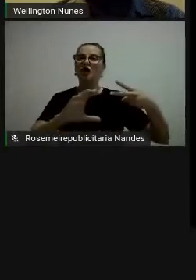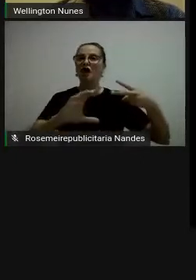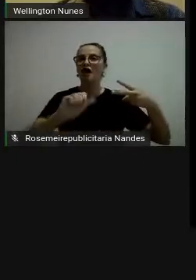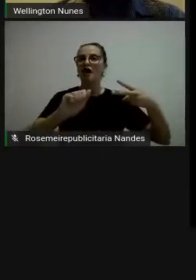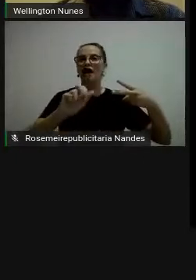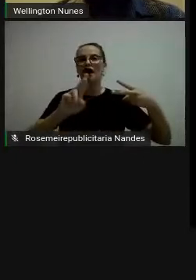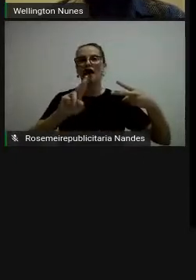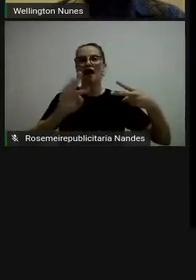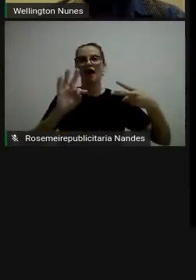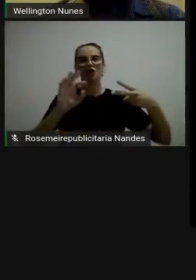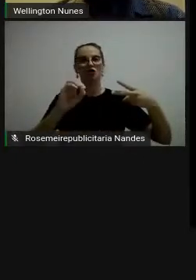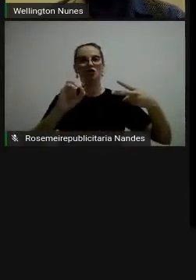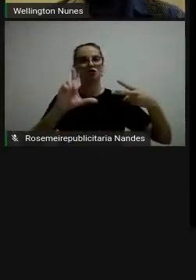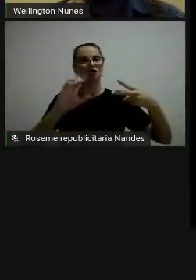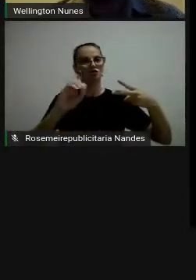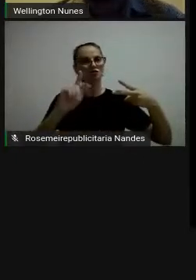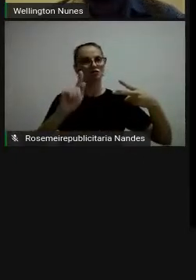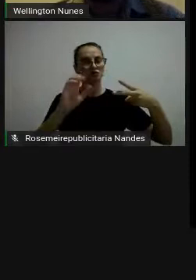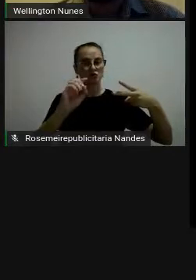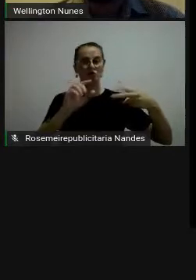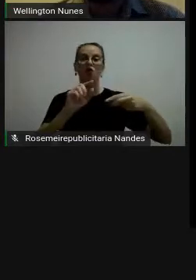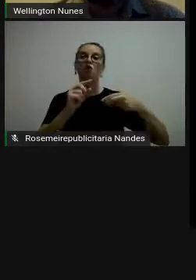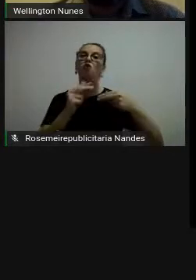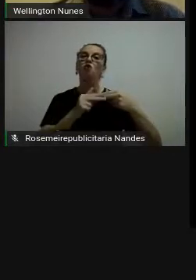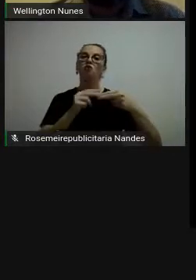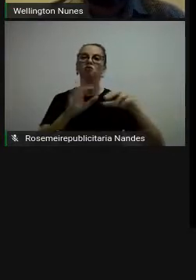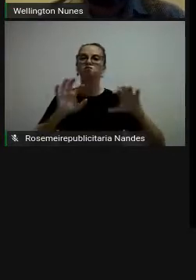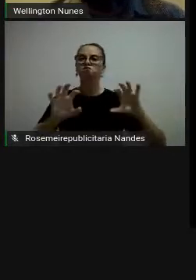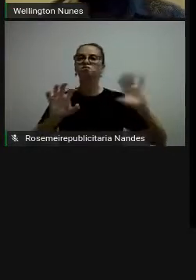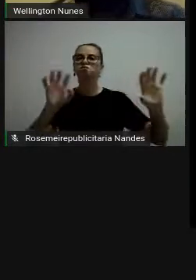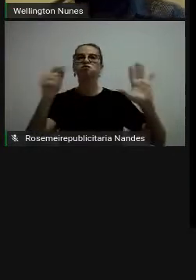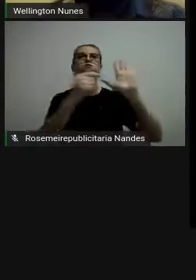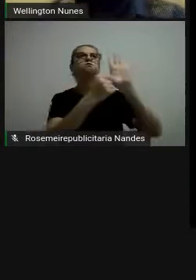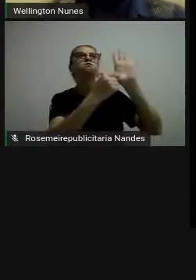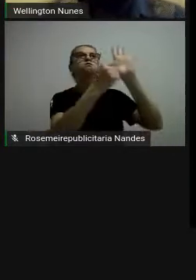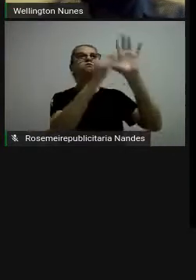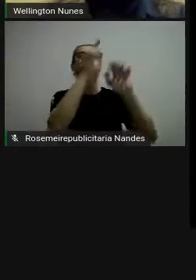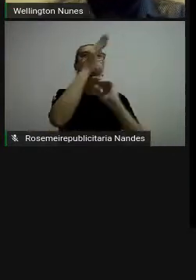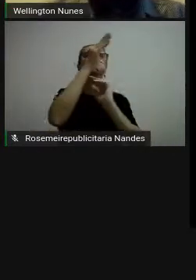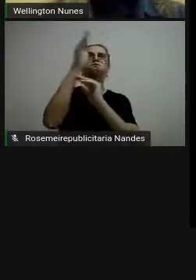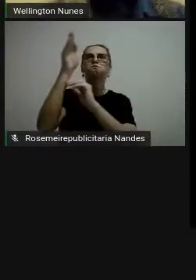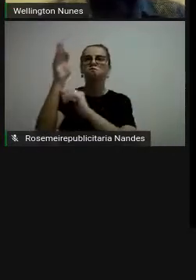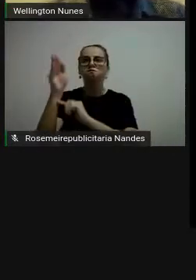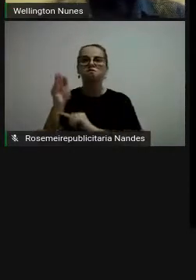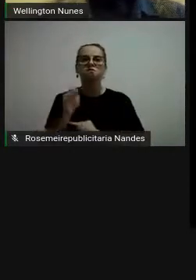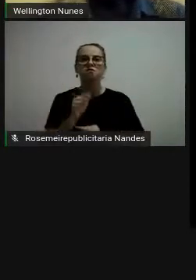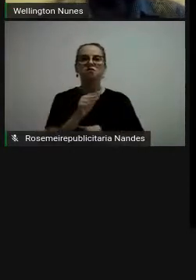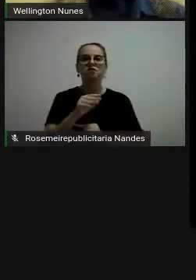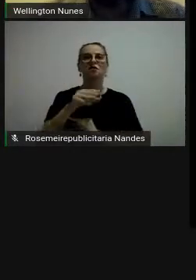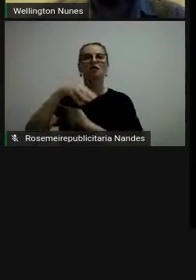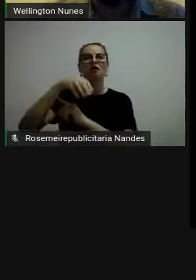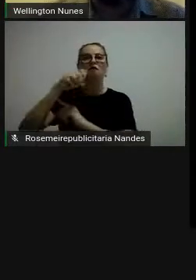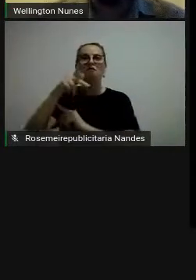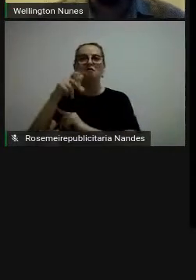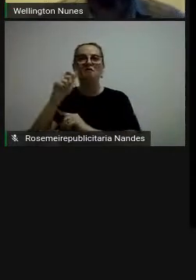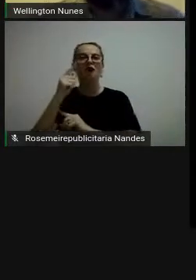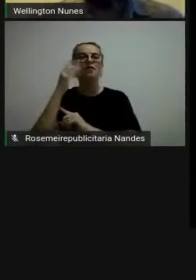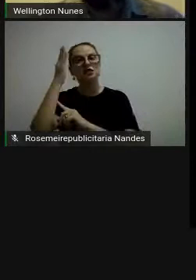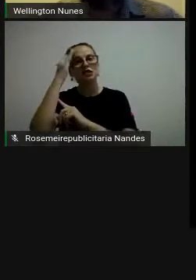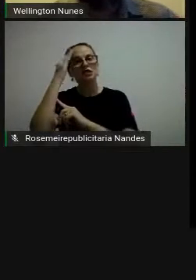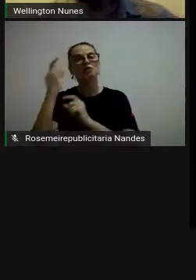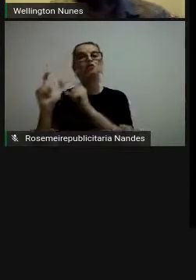cidade, e tudo manual. Mas imagina errar. Lá no finalzinho você errar esse mapa. Então, hoje, nós